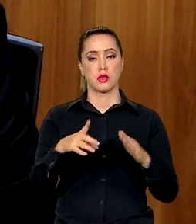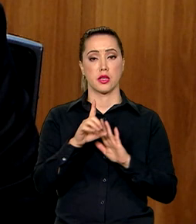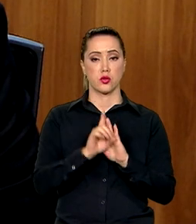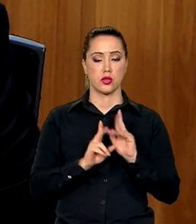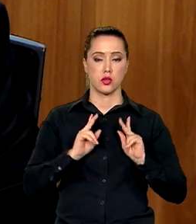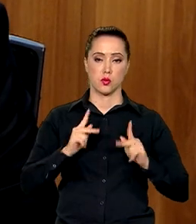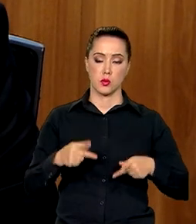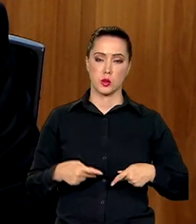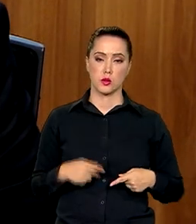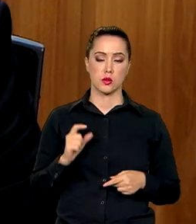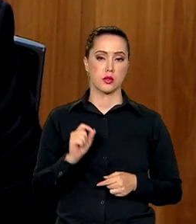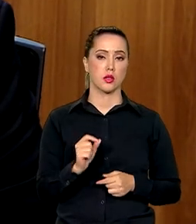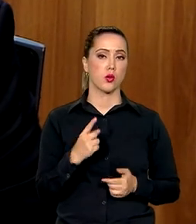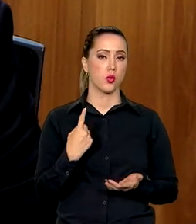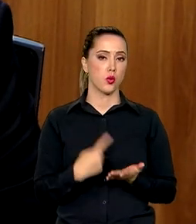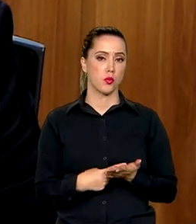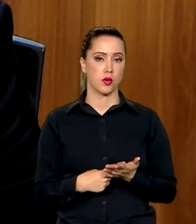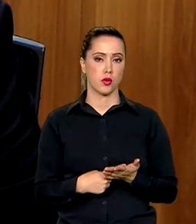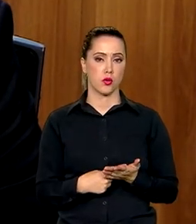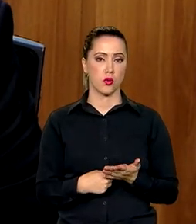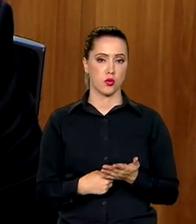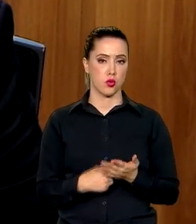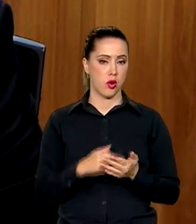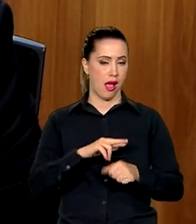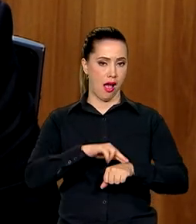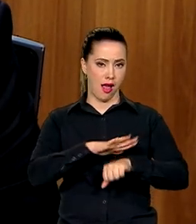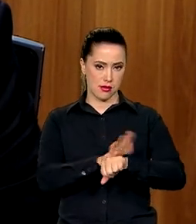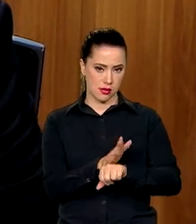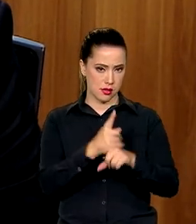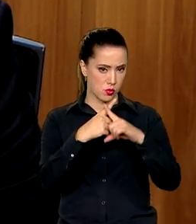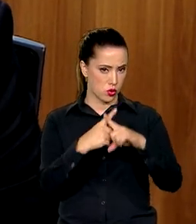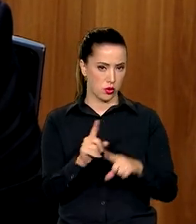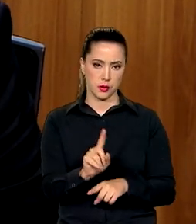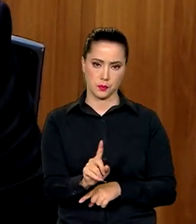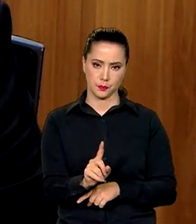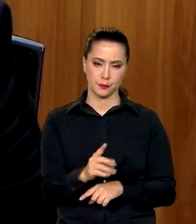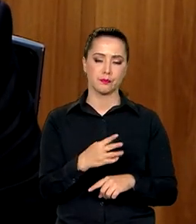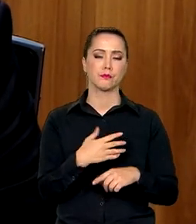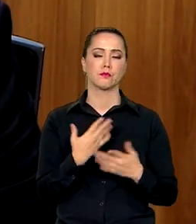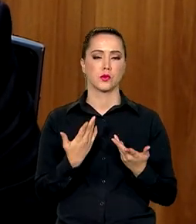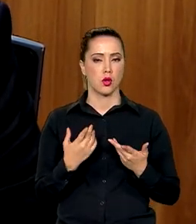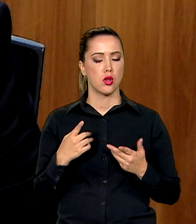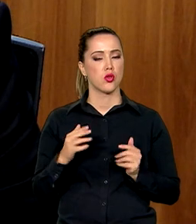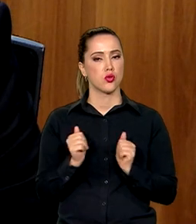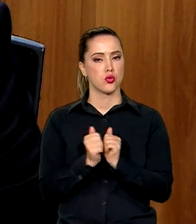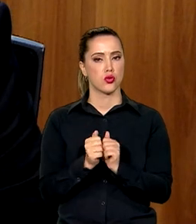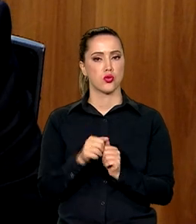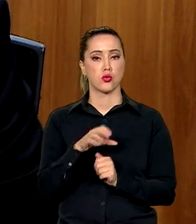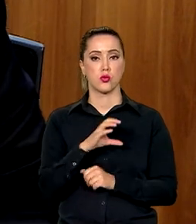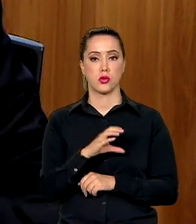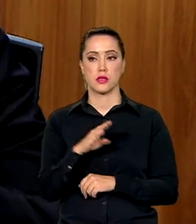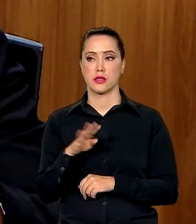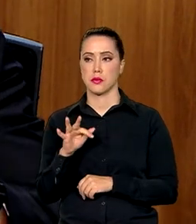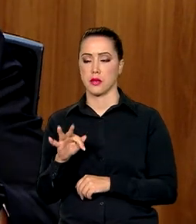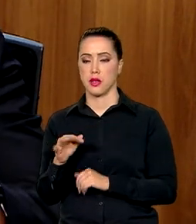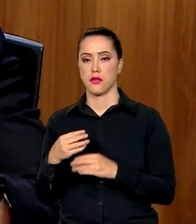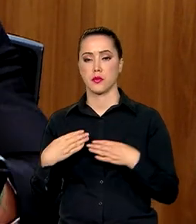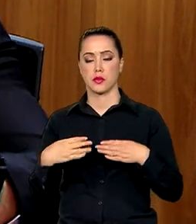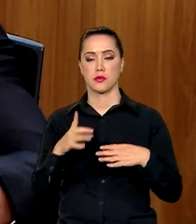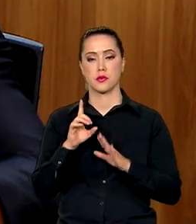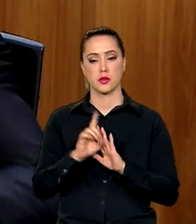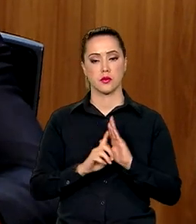humanos que foi com racismo não tem jogo uma iniciativa junto com a CBF e junto com o ministério de direitos humanos